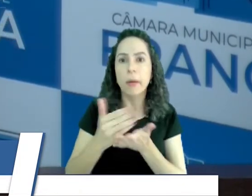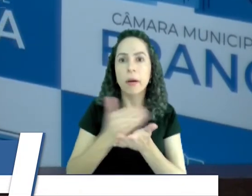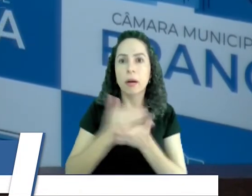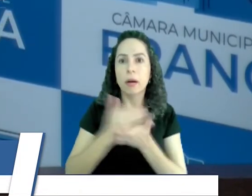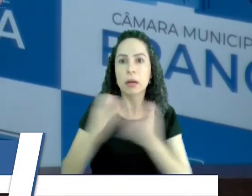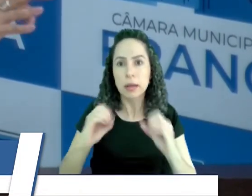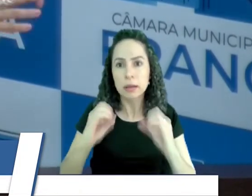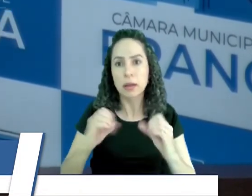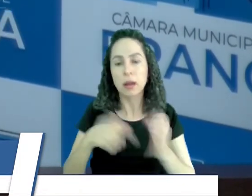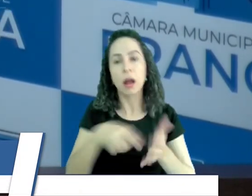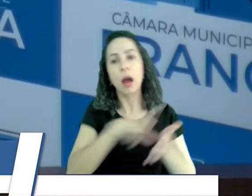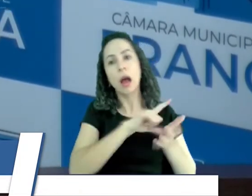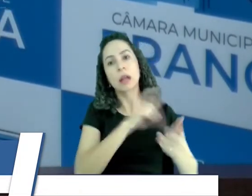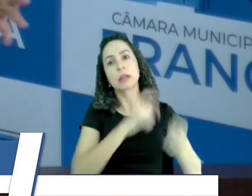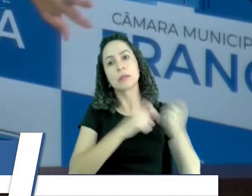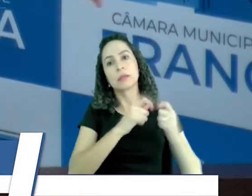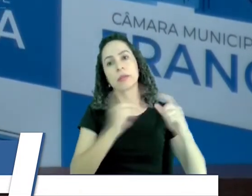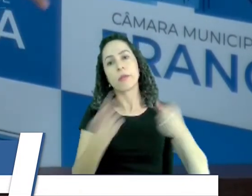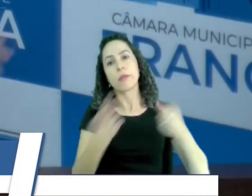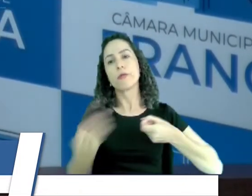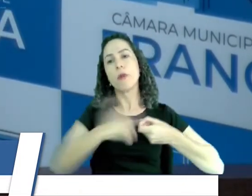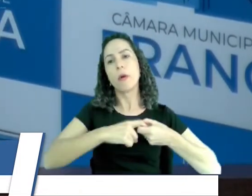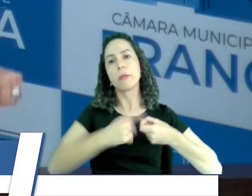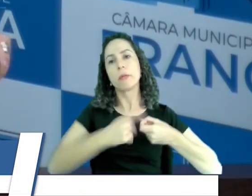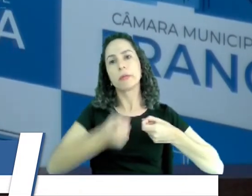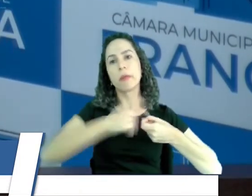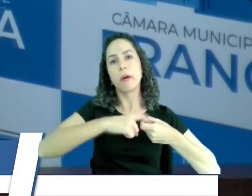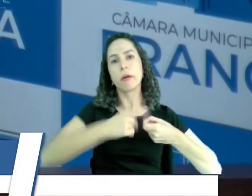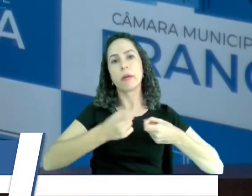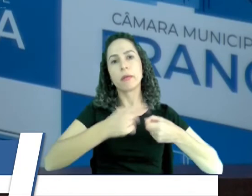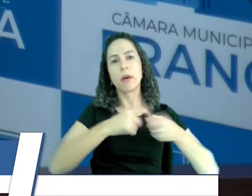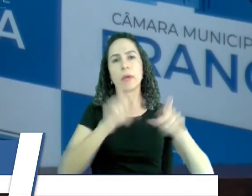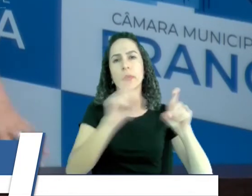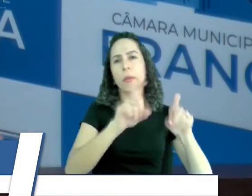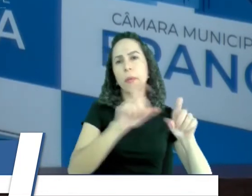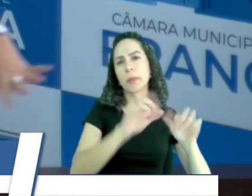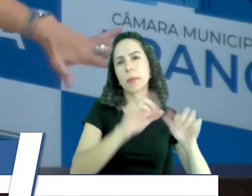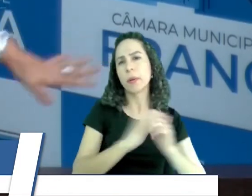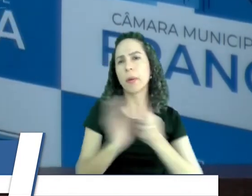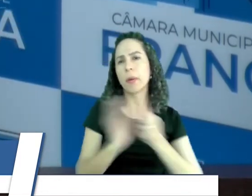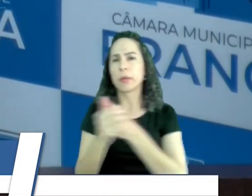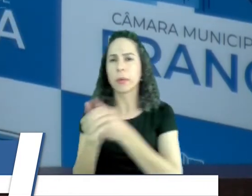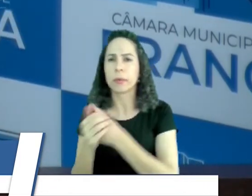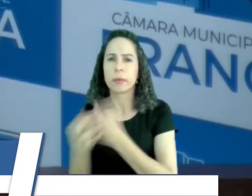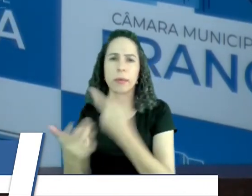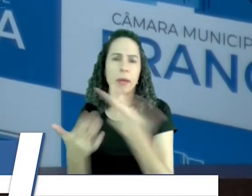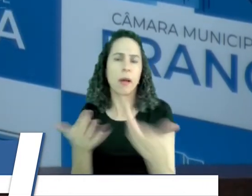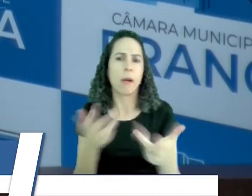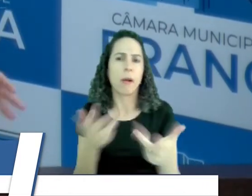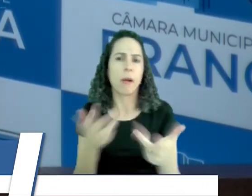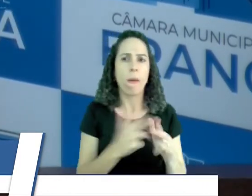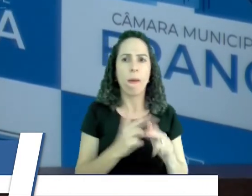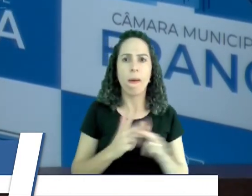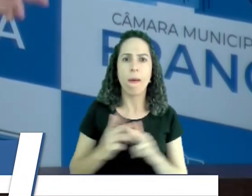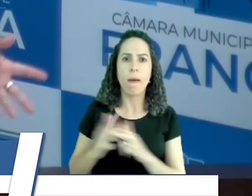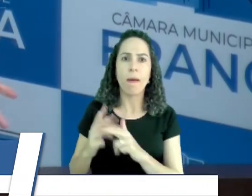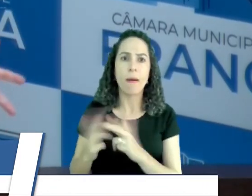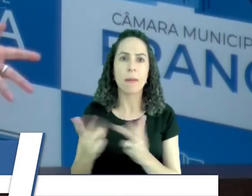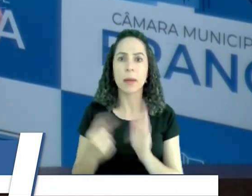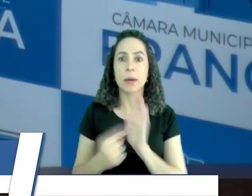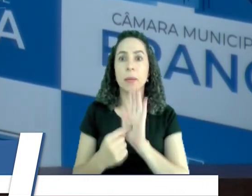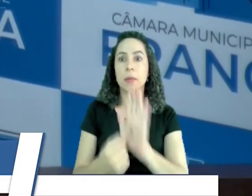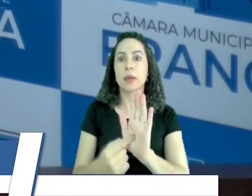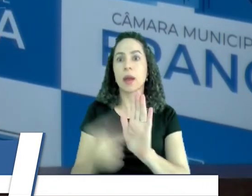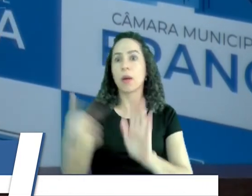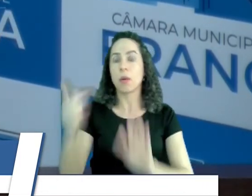anterior vai deixar os computadores limpos, vai esconder as atas, vai sumir com tudo que tem lá dentro, porque não quer que a outra